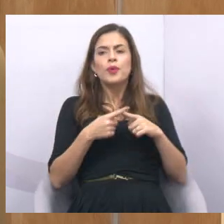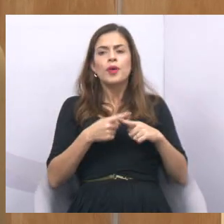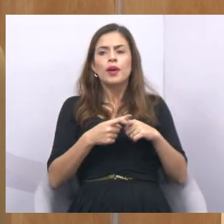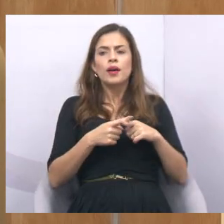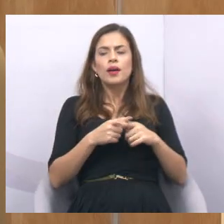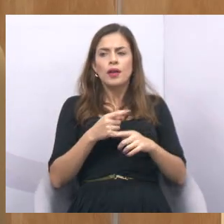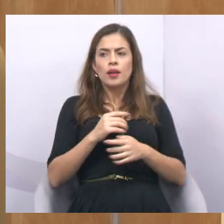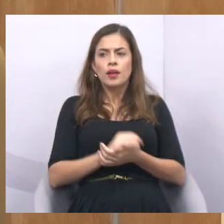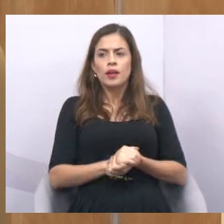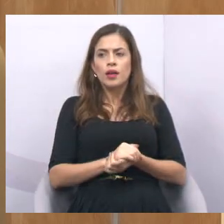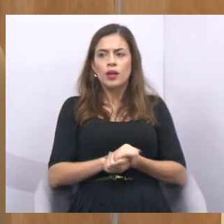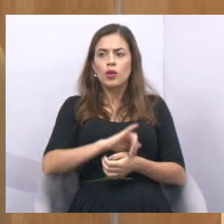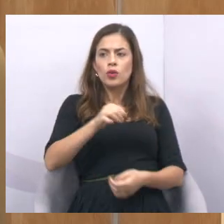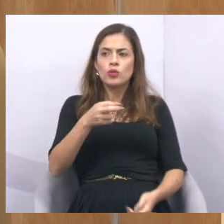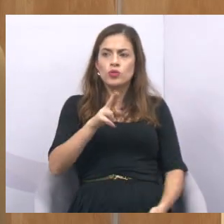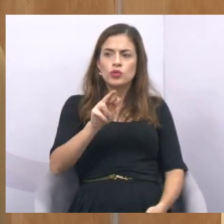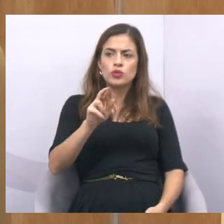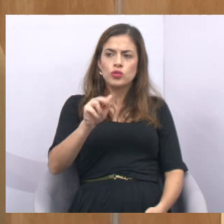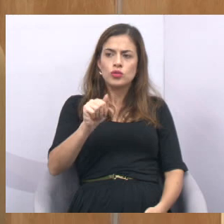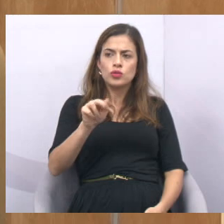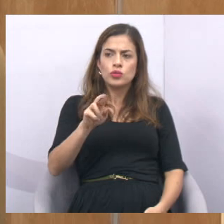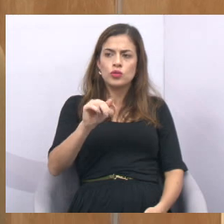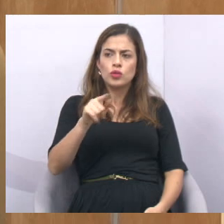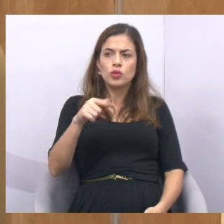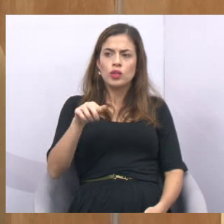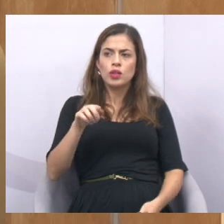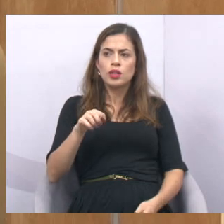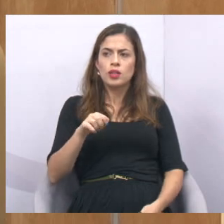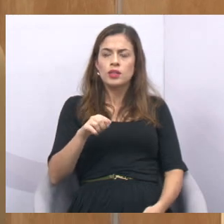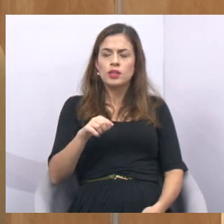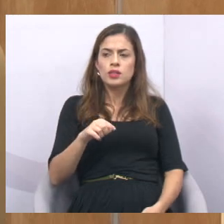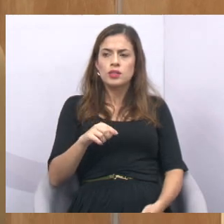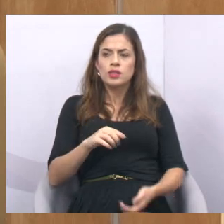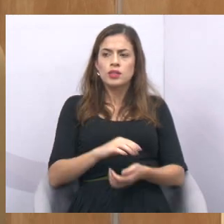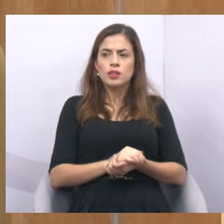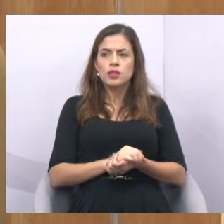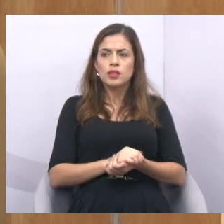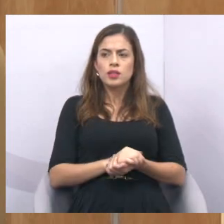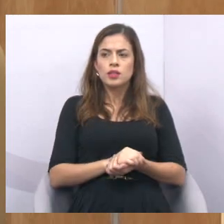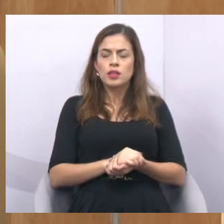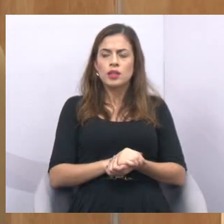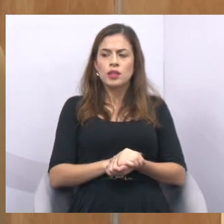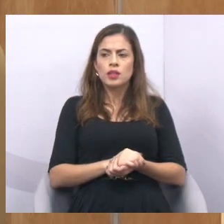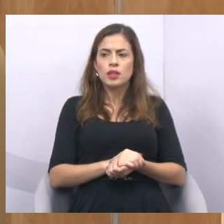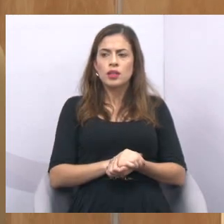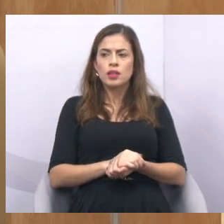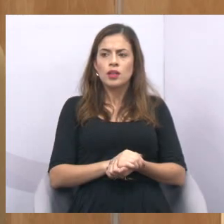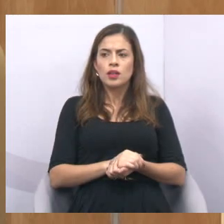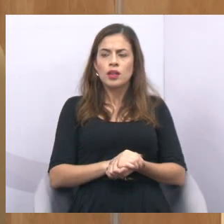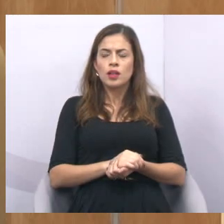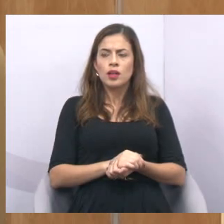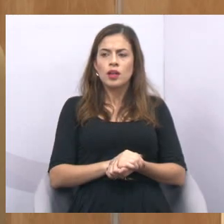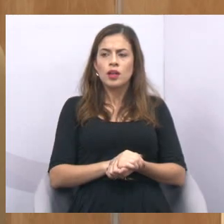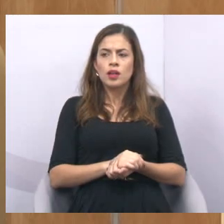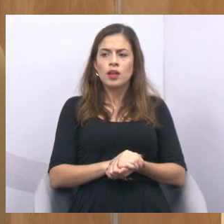porque o Juarez Araújo, que era o mestre